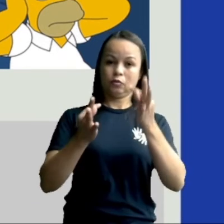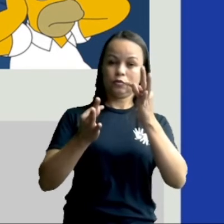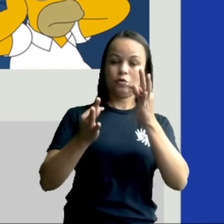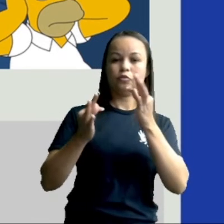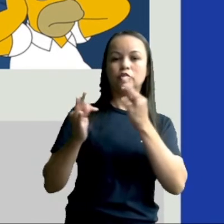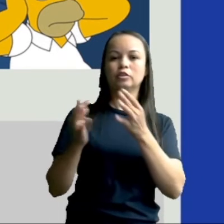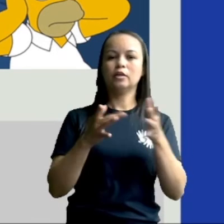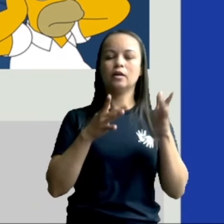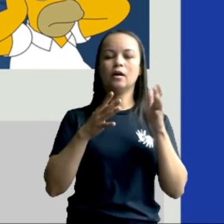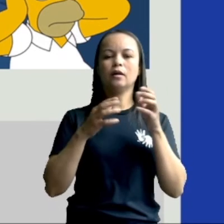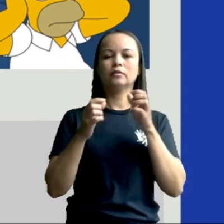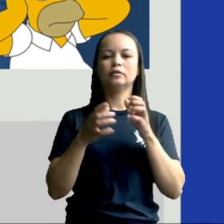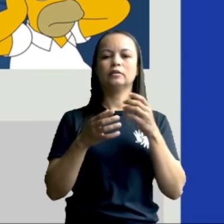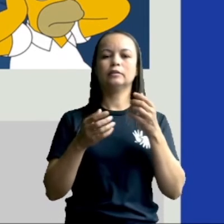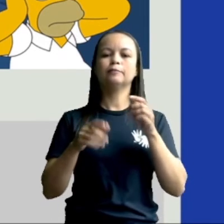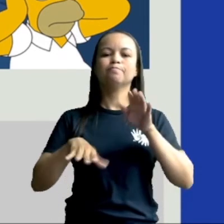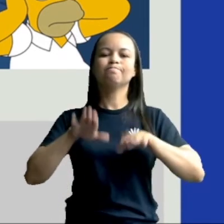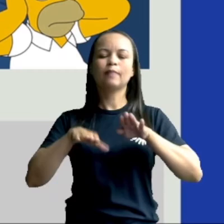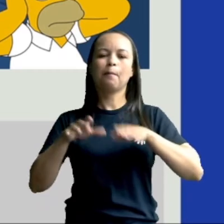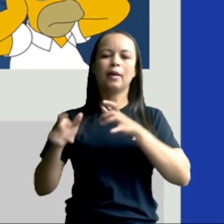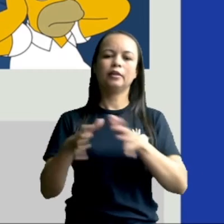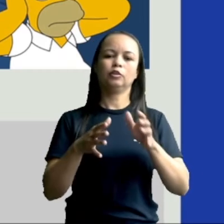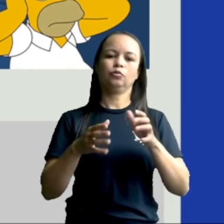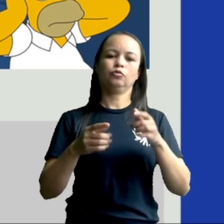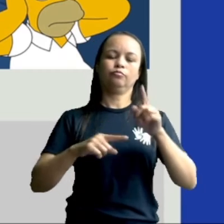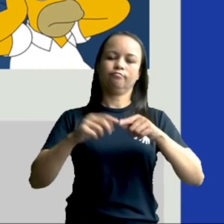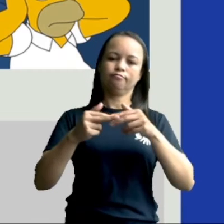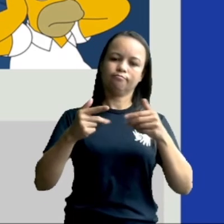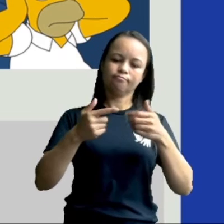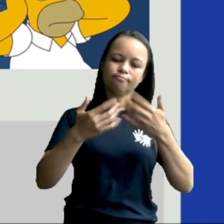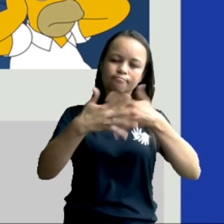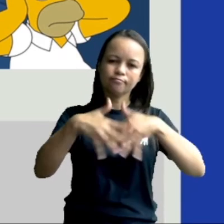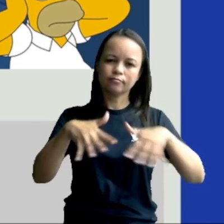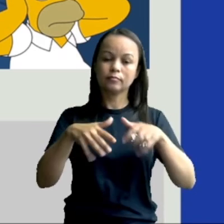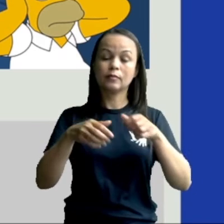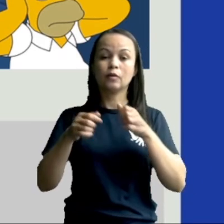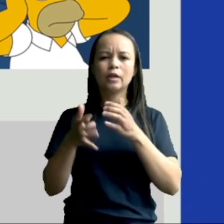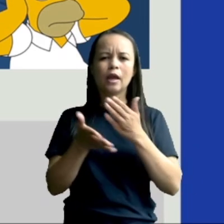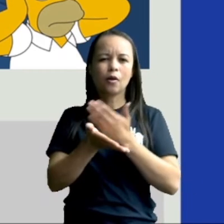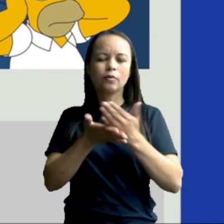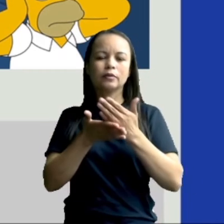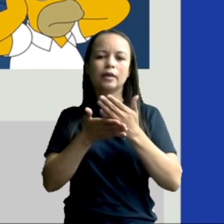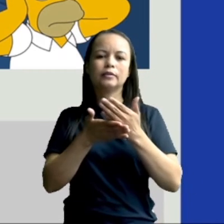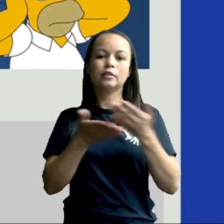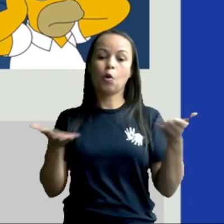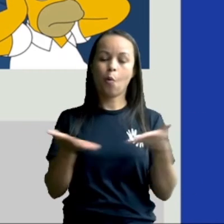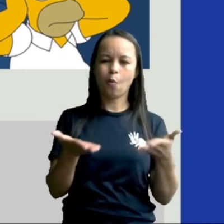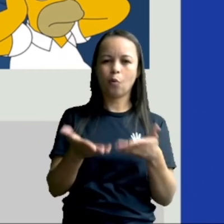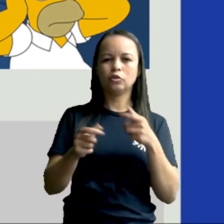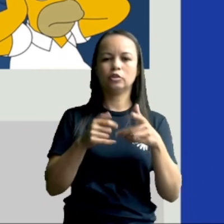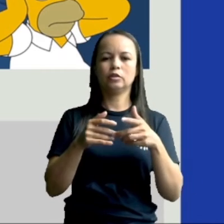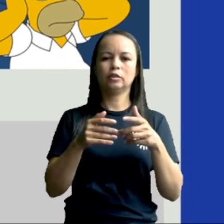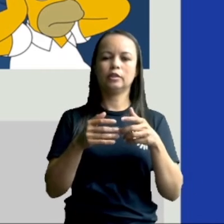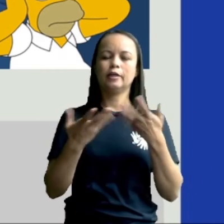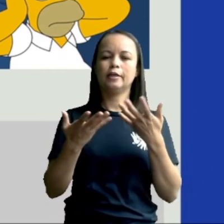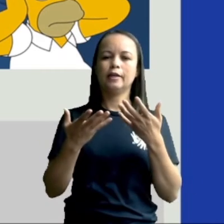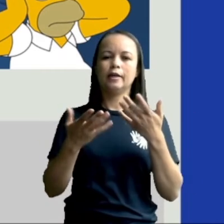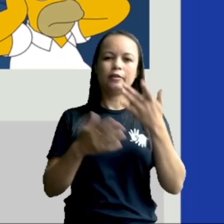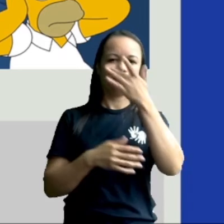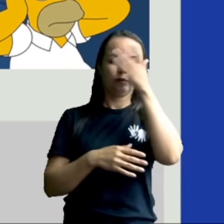da disponibilidade dos recursos naturais, certo? O que ocorre na atualidade é que o abuso da exploração